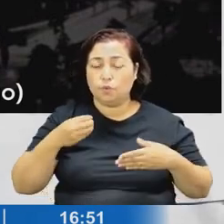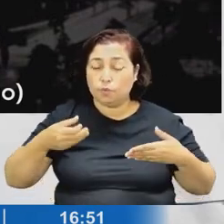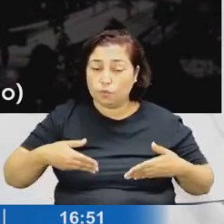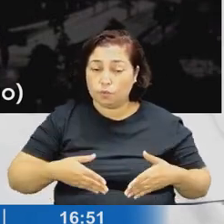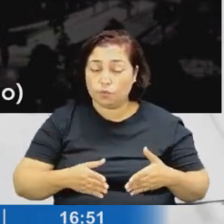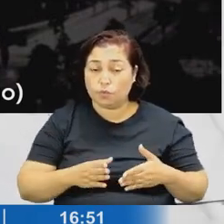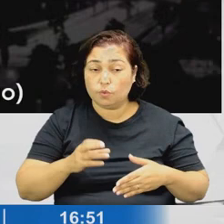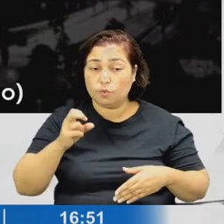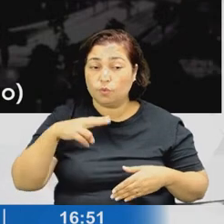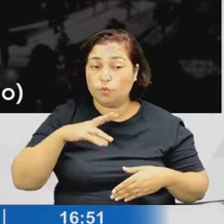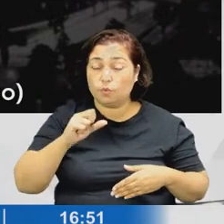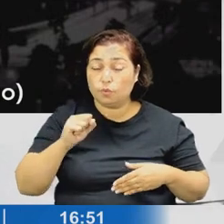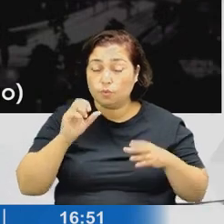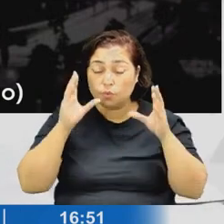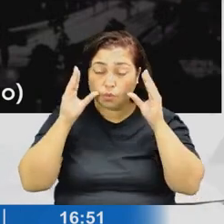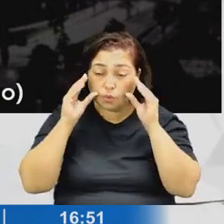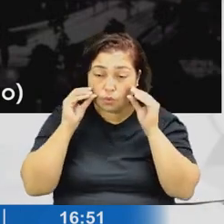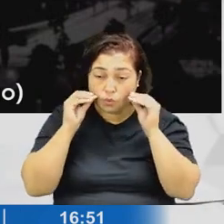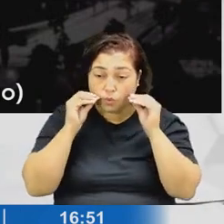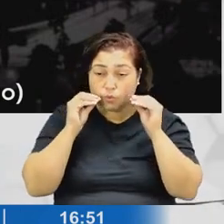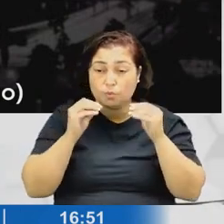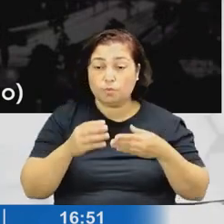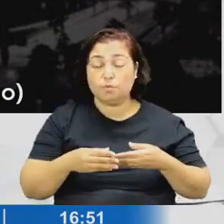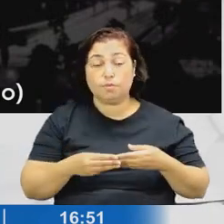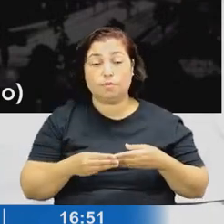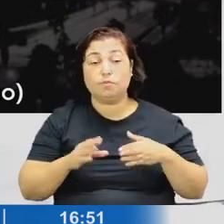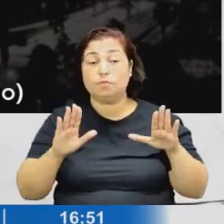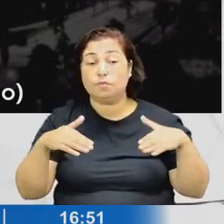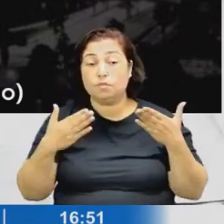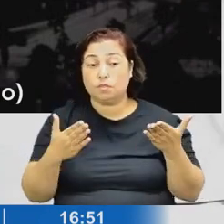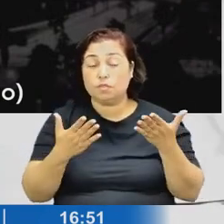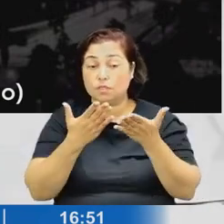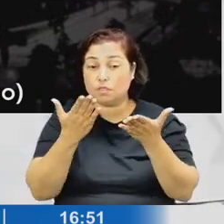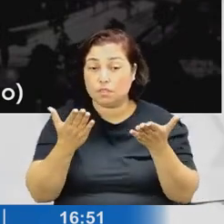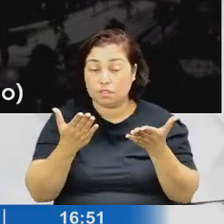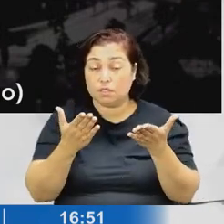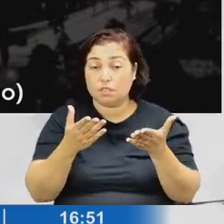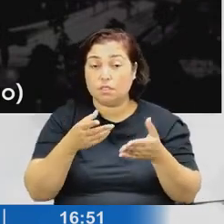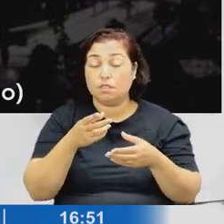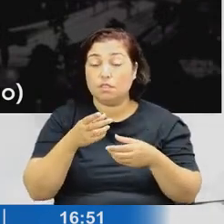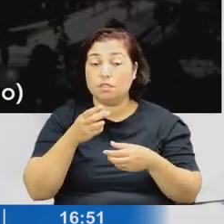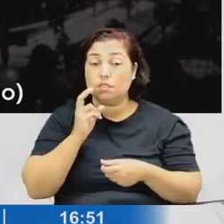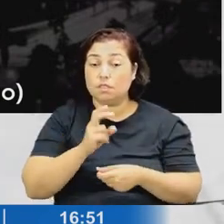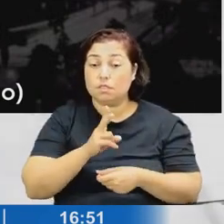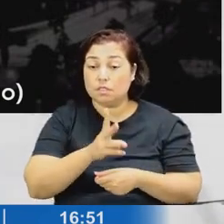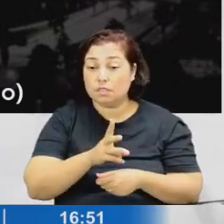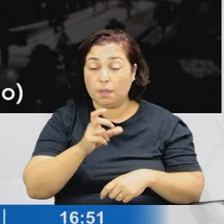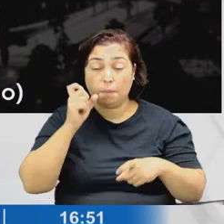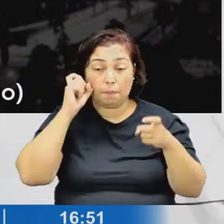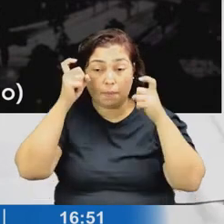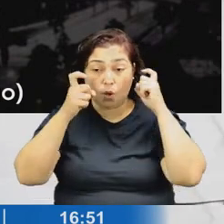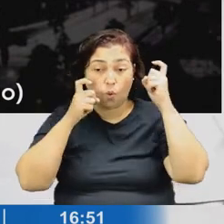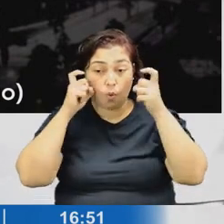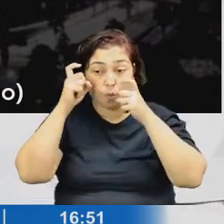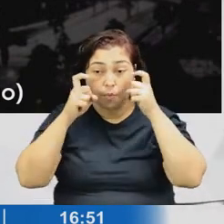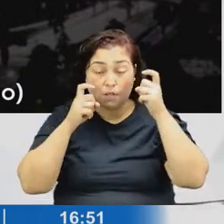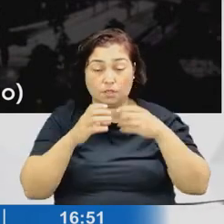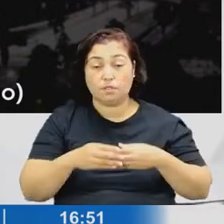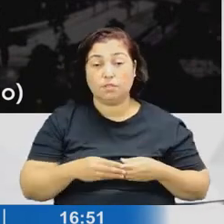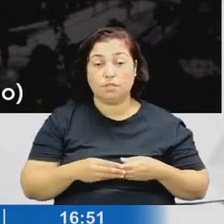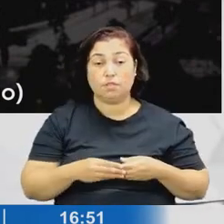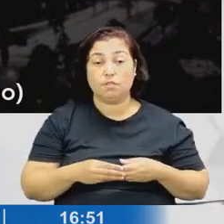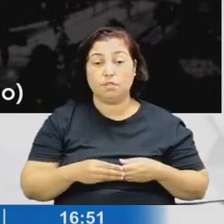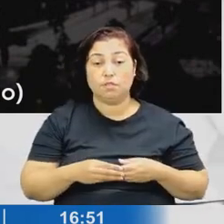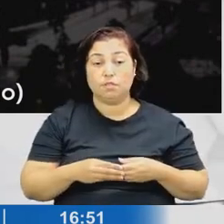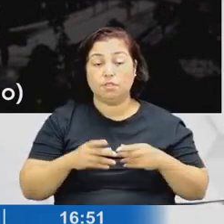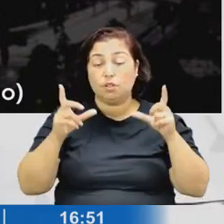mais dorme fez meu pai falou para mim depois você nasceu nunca mais eu dormi então o pai e a mãe estão sempre preocupados né então a preocupação tem faz